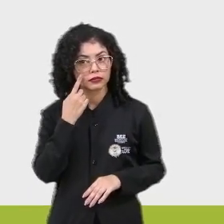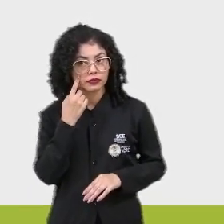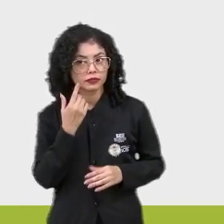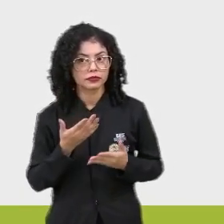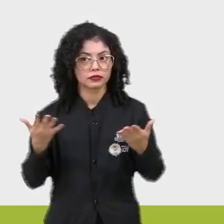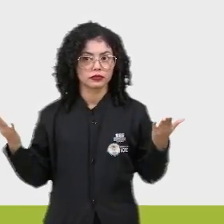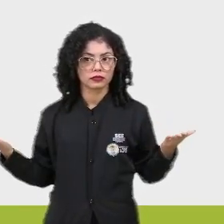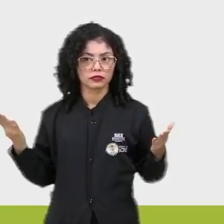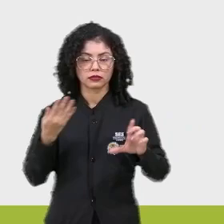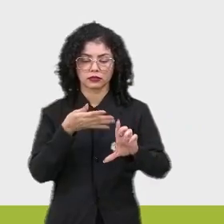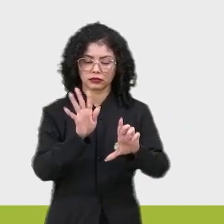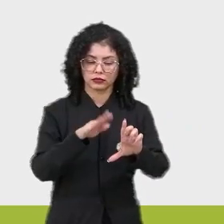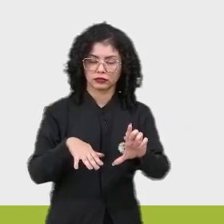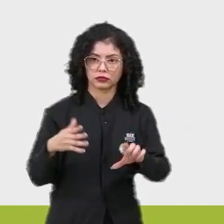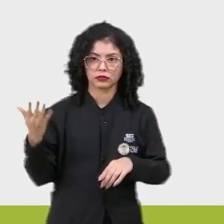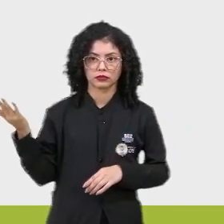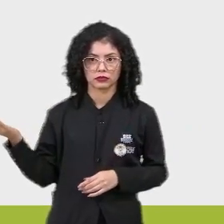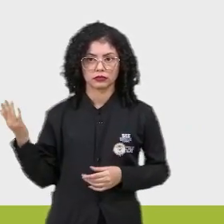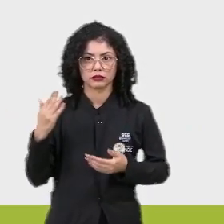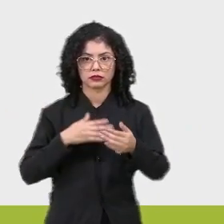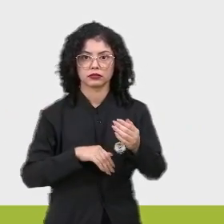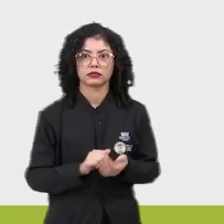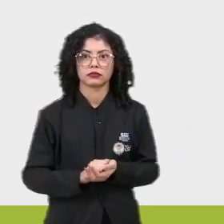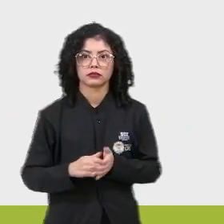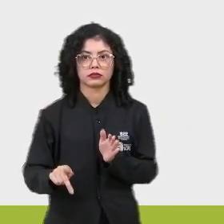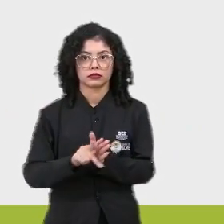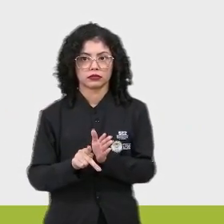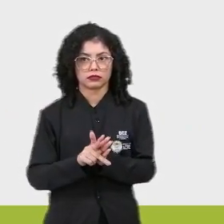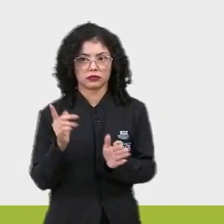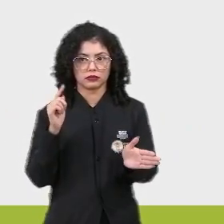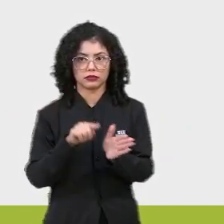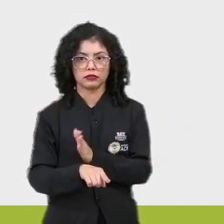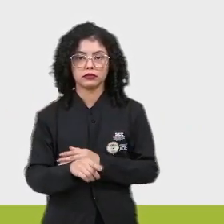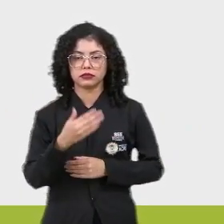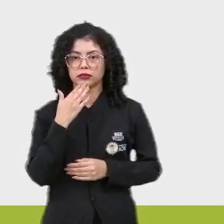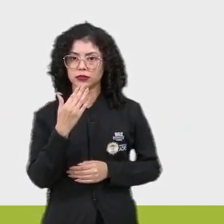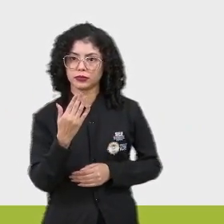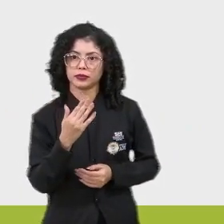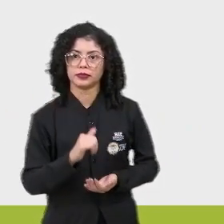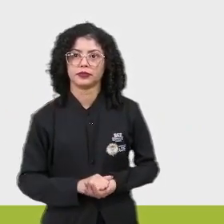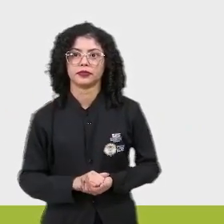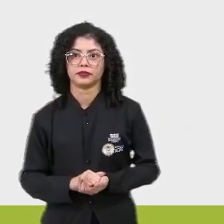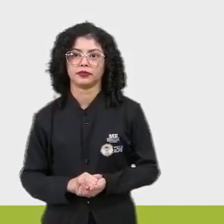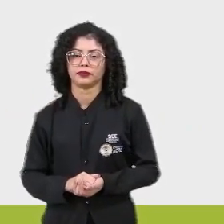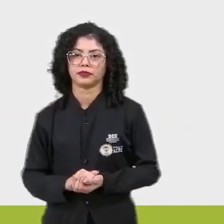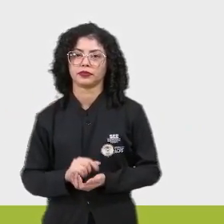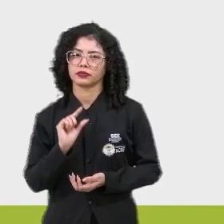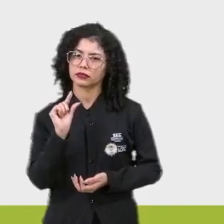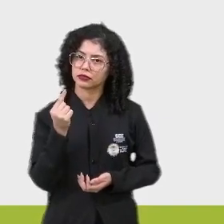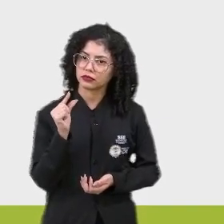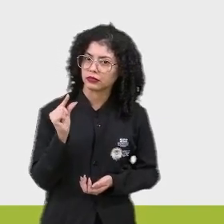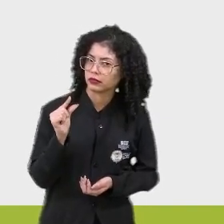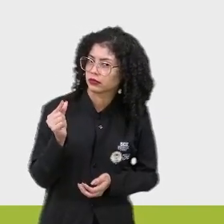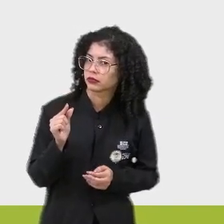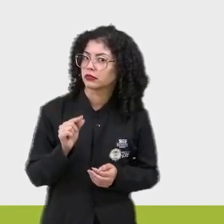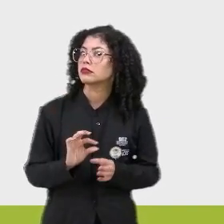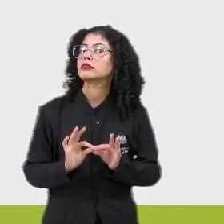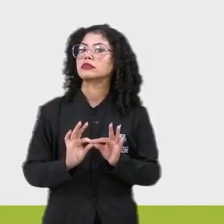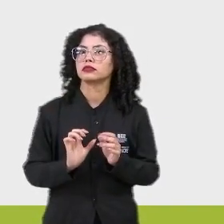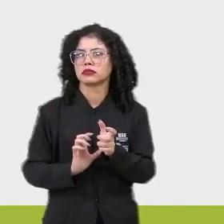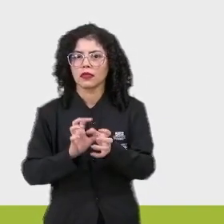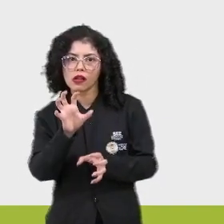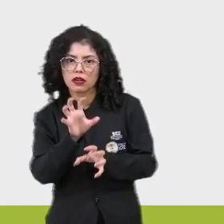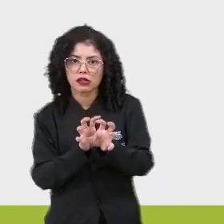aí a tabela periódica, como a própria questão ela está dizendo, ela está um pouco